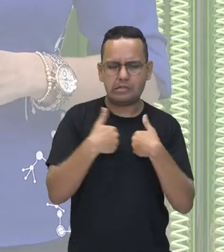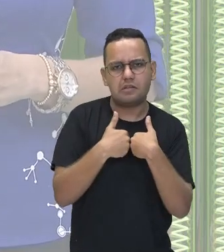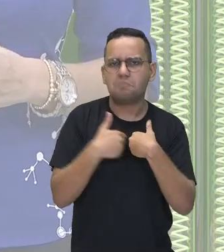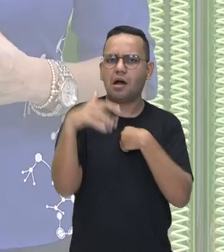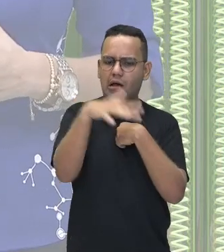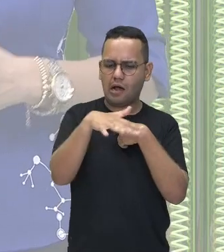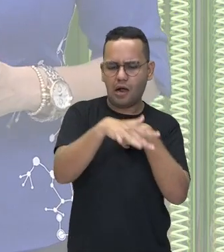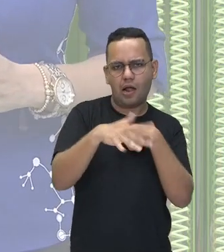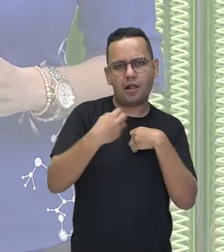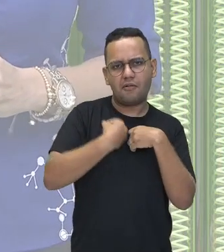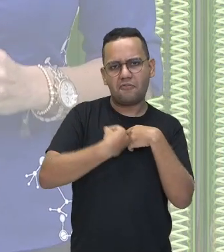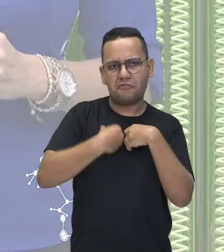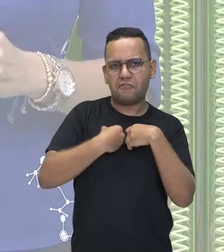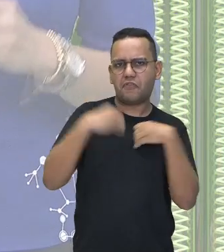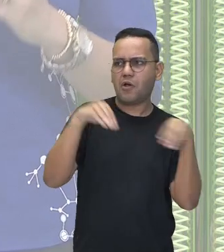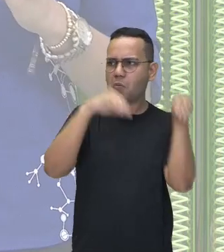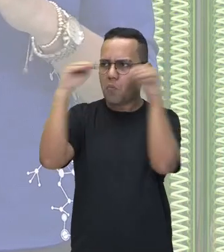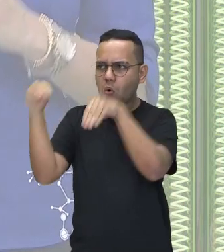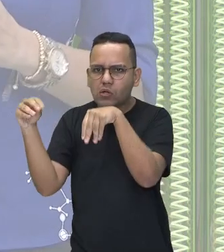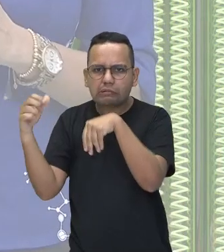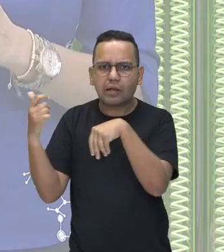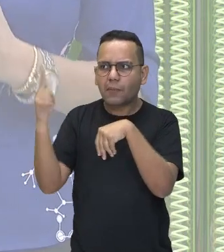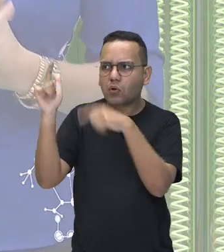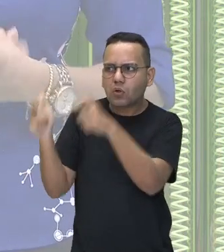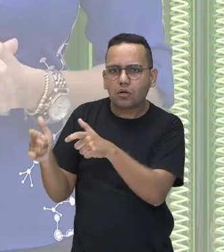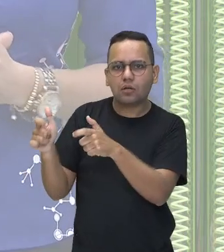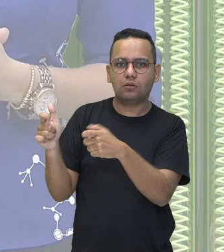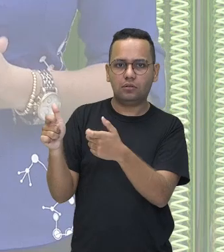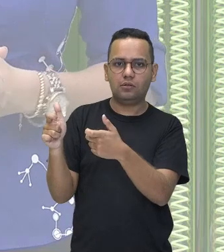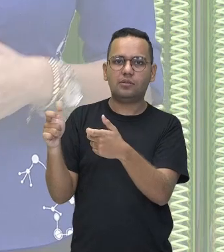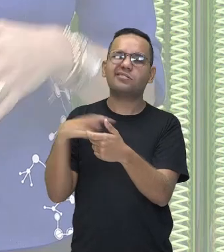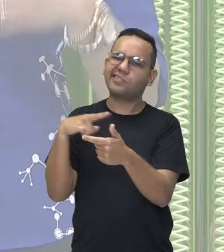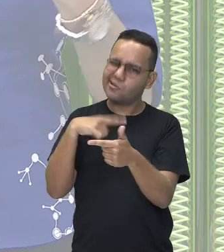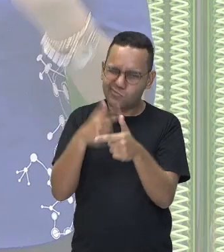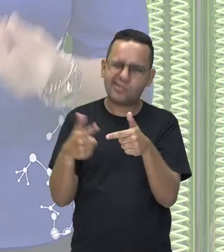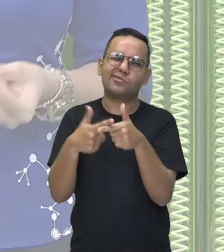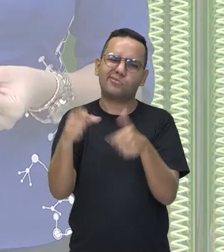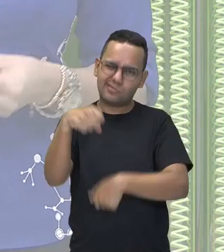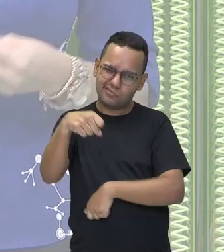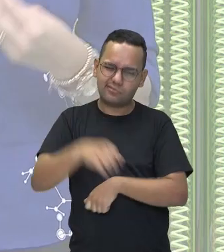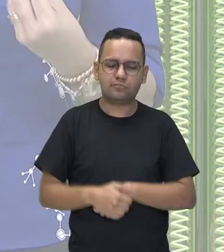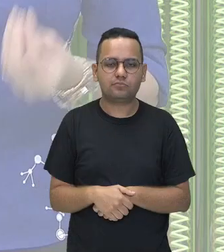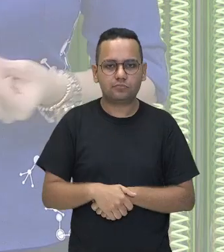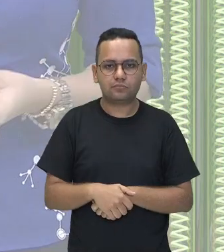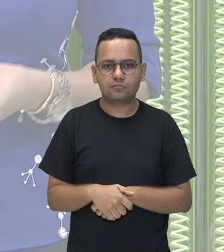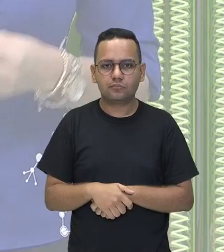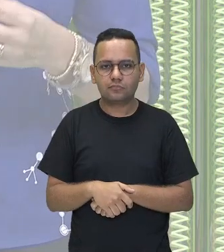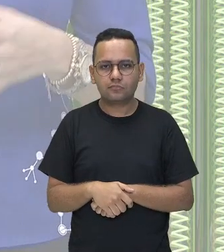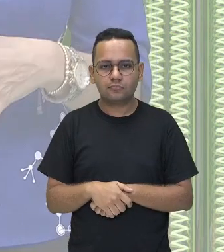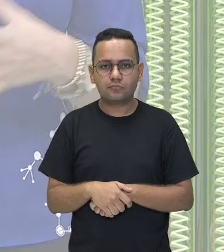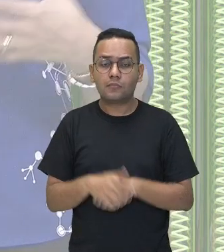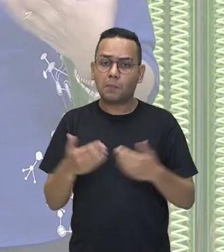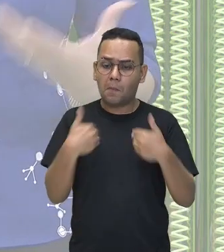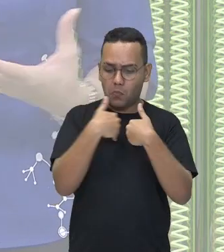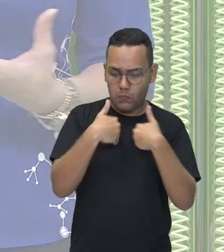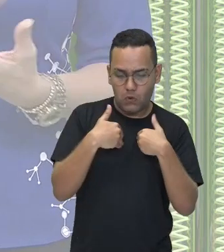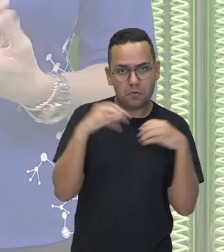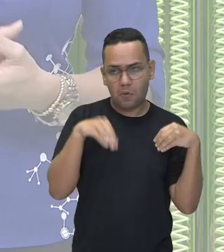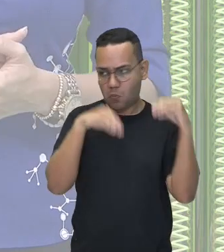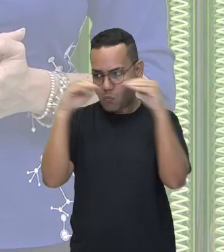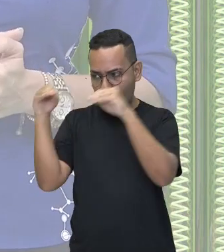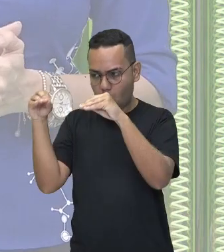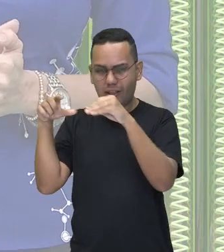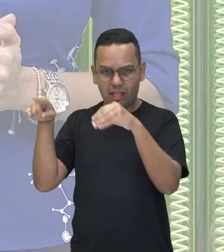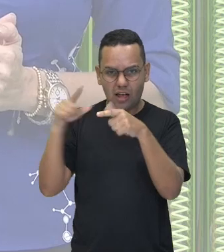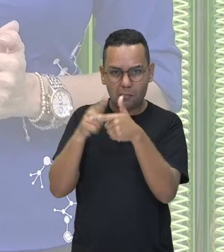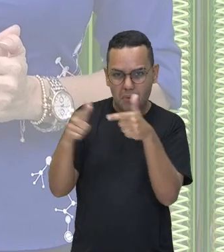silvestre e levar para outro canto, mas faz muito mal sim, tanto para o animal que está sendo levado, quanto para aquele ambiente de onde